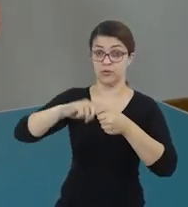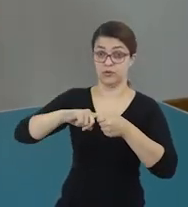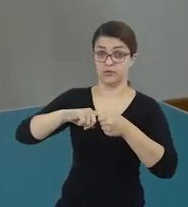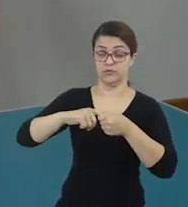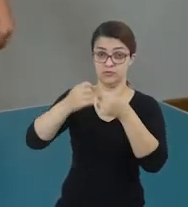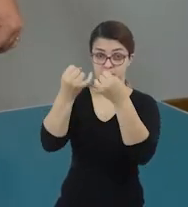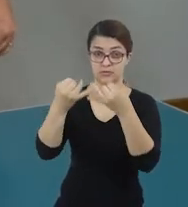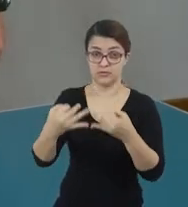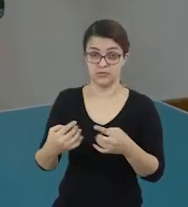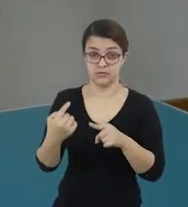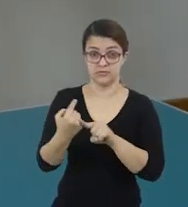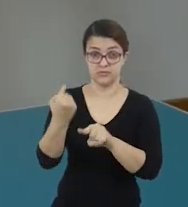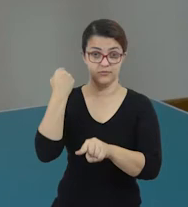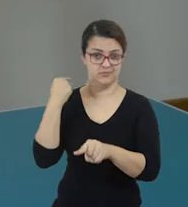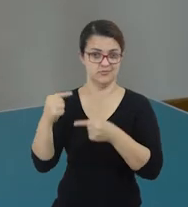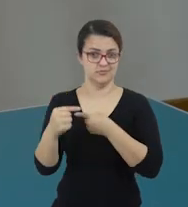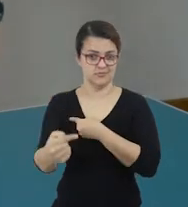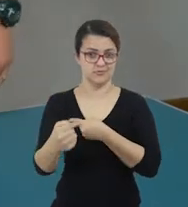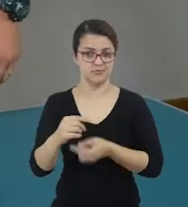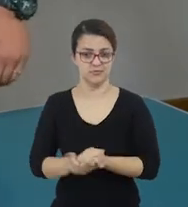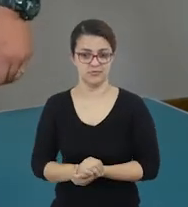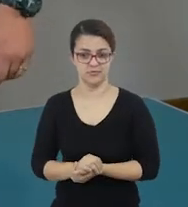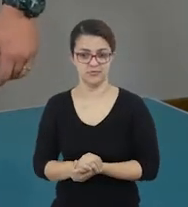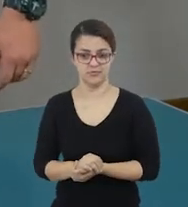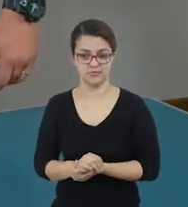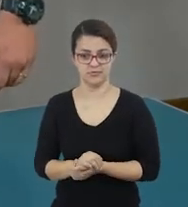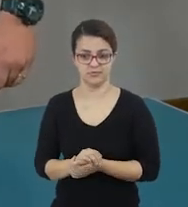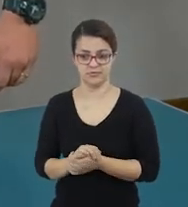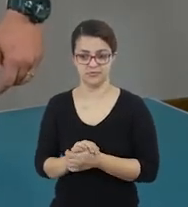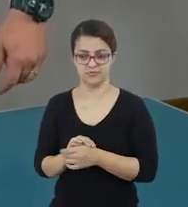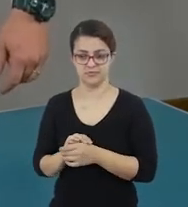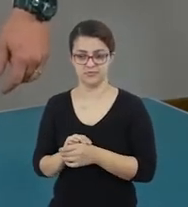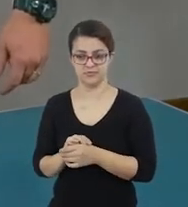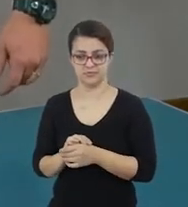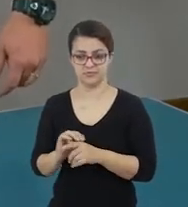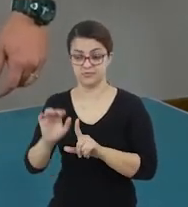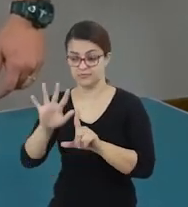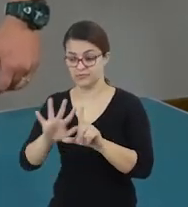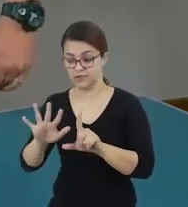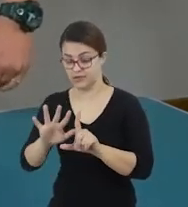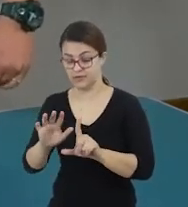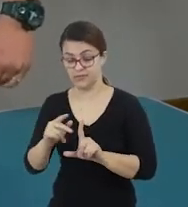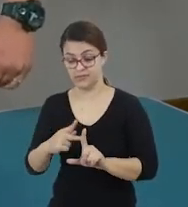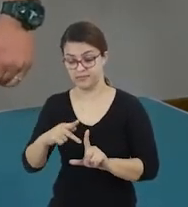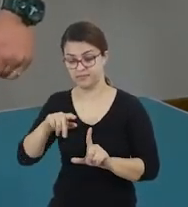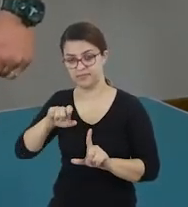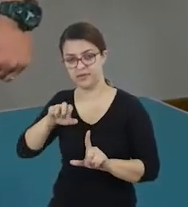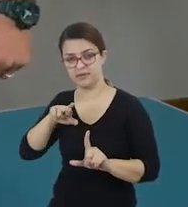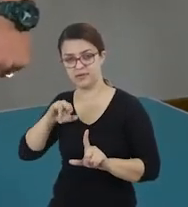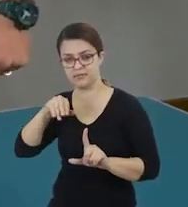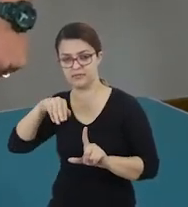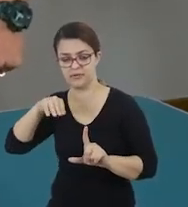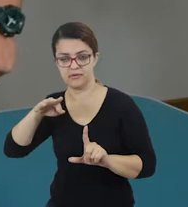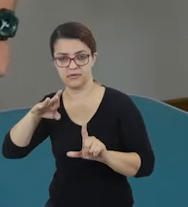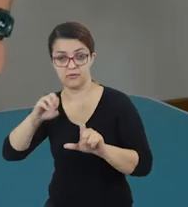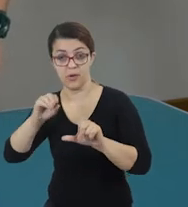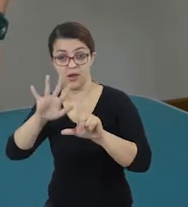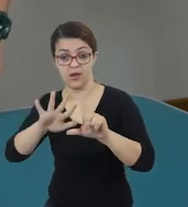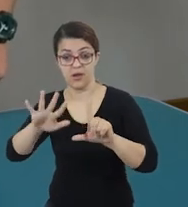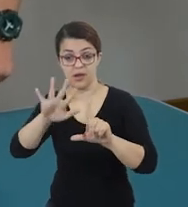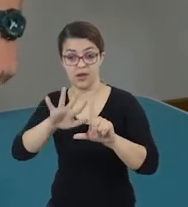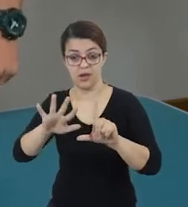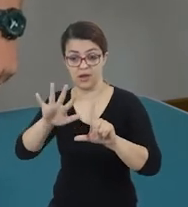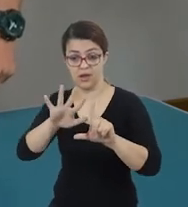nossa explicação da semana passada, nós vamos usar o cálculo do perímetro e o cálculo da área. O cálculo da área,